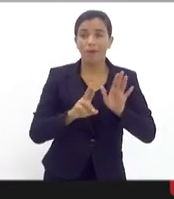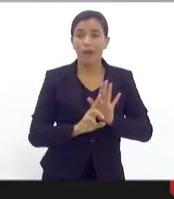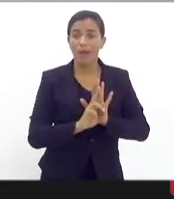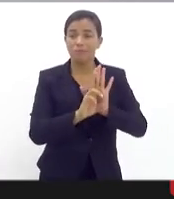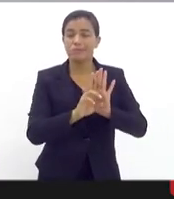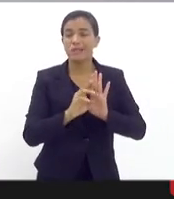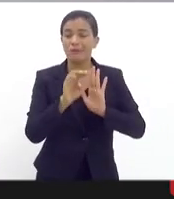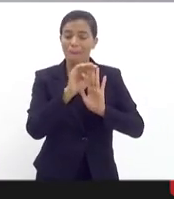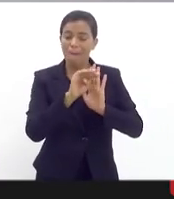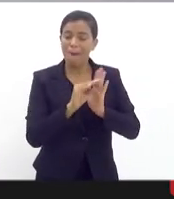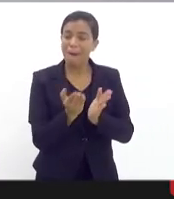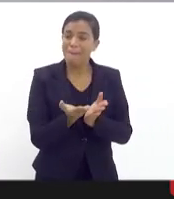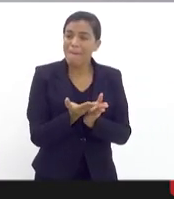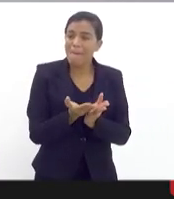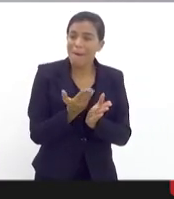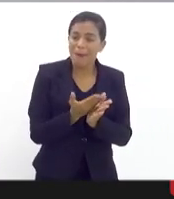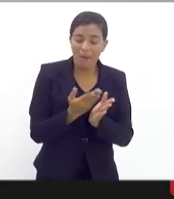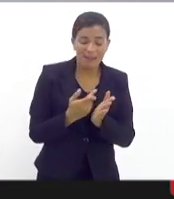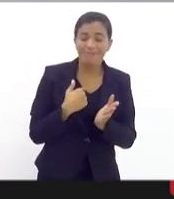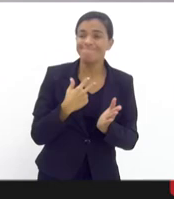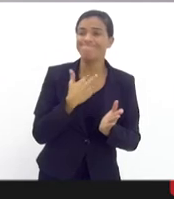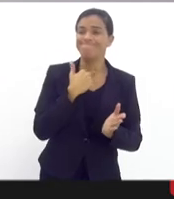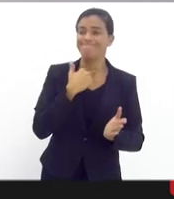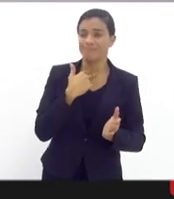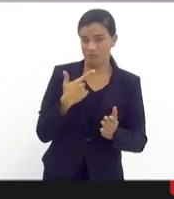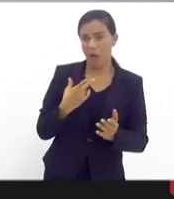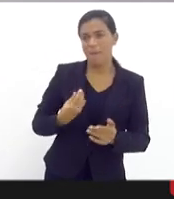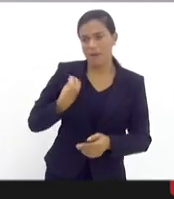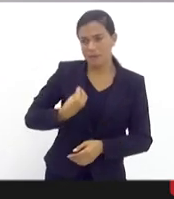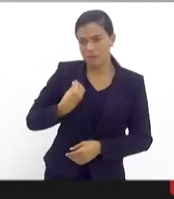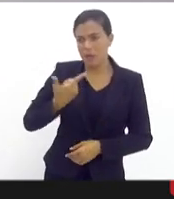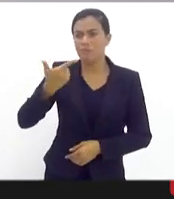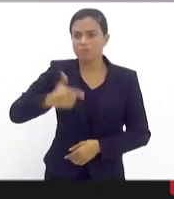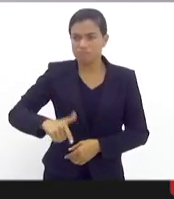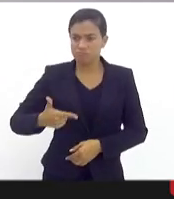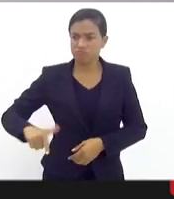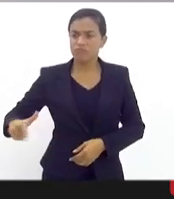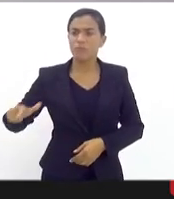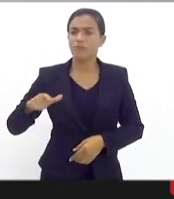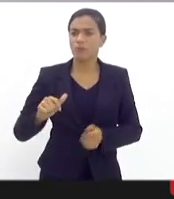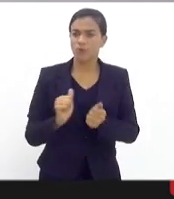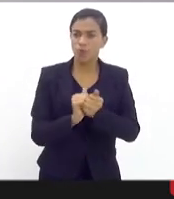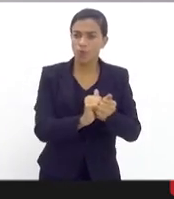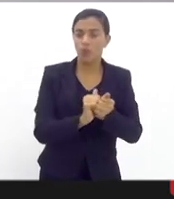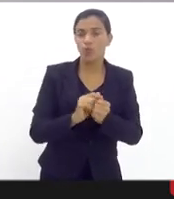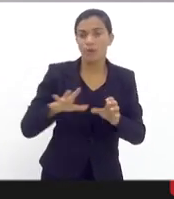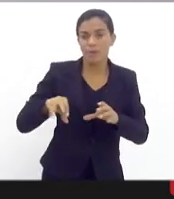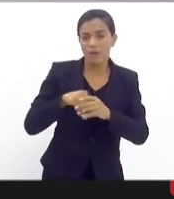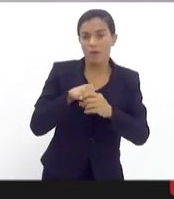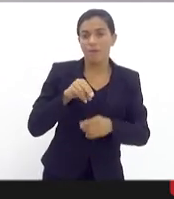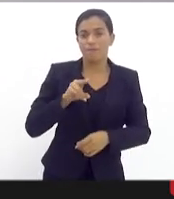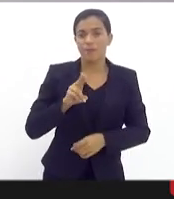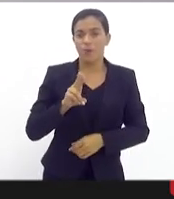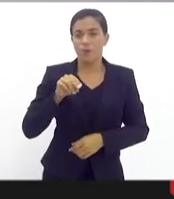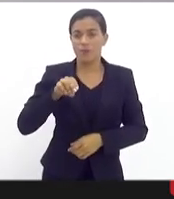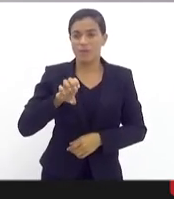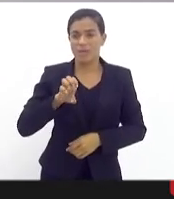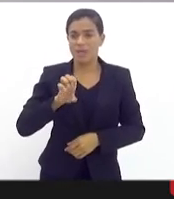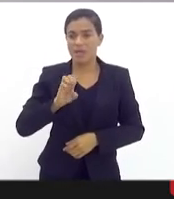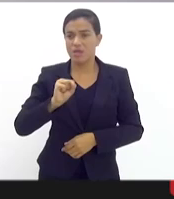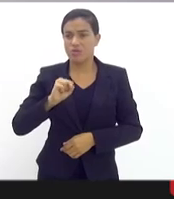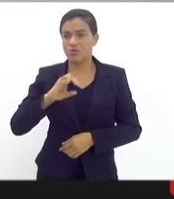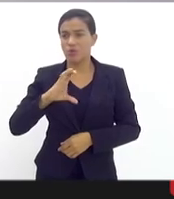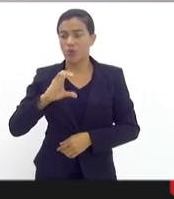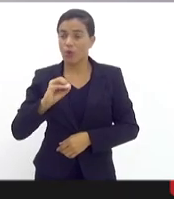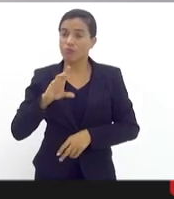agenda completamente cheia hoje, mas ele vai participar conosco de conversas para que possa também inserir a Unesco nesse processo, sobretudo em relação à